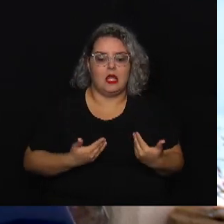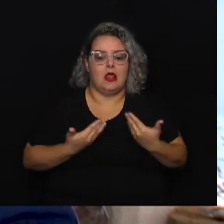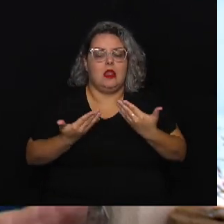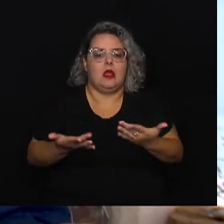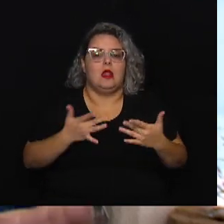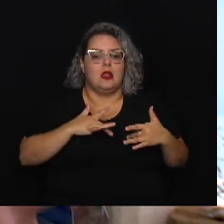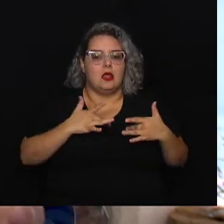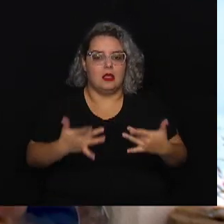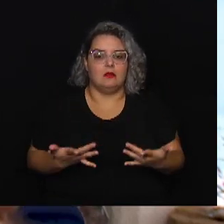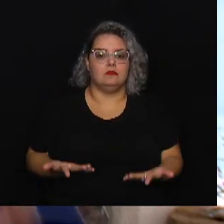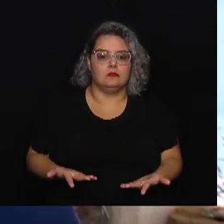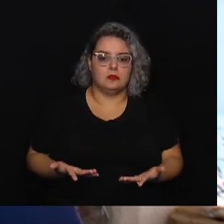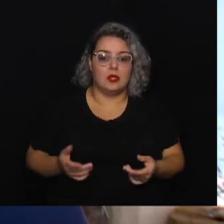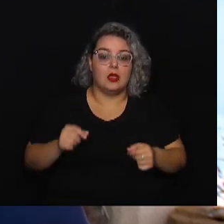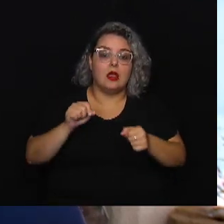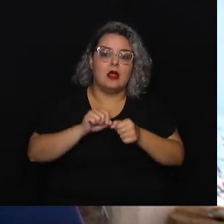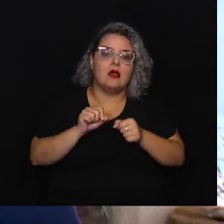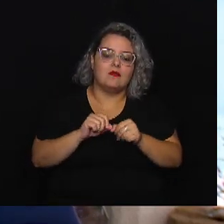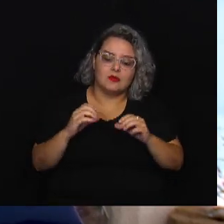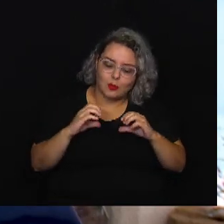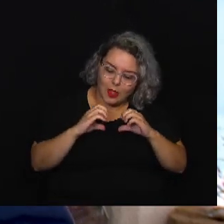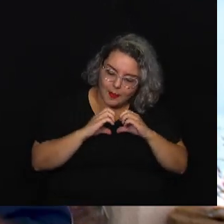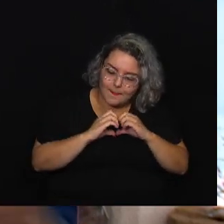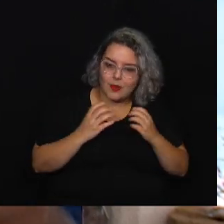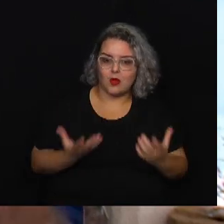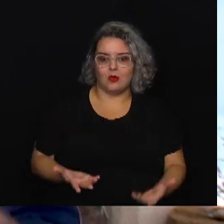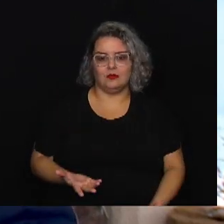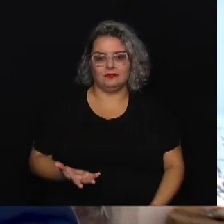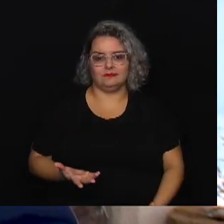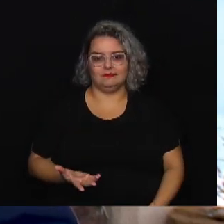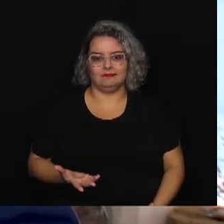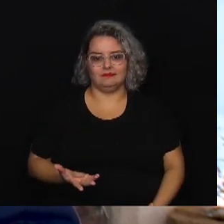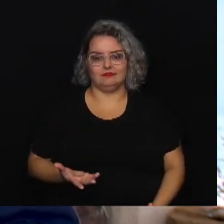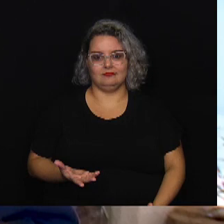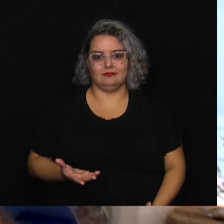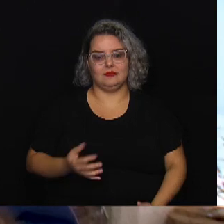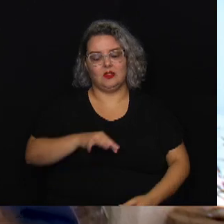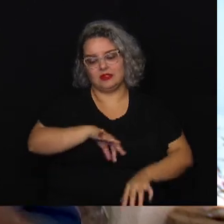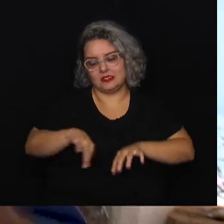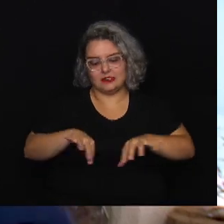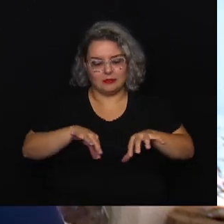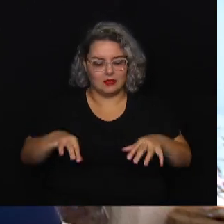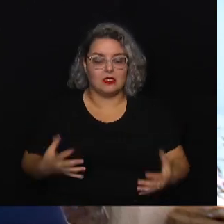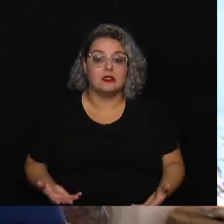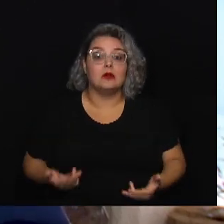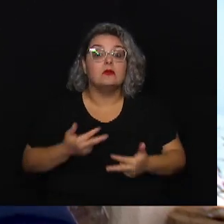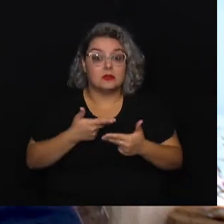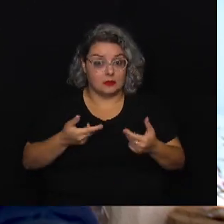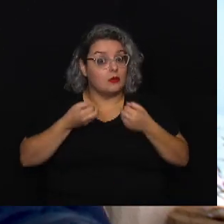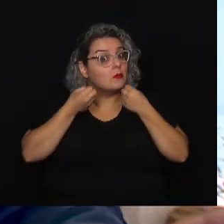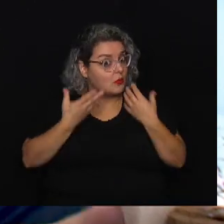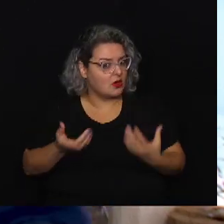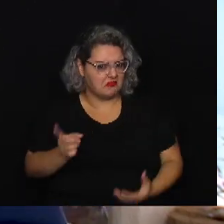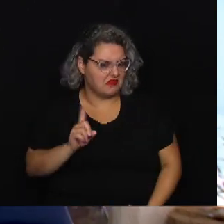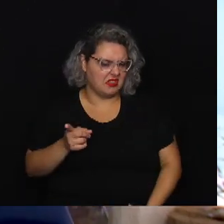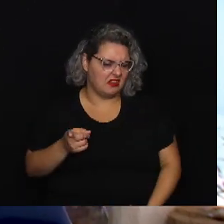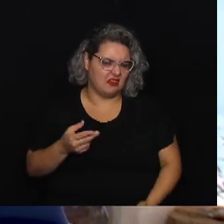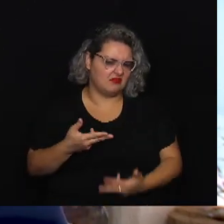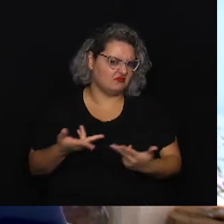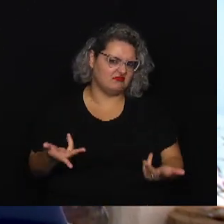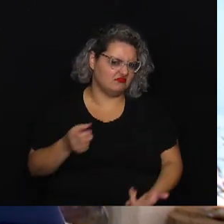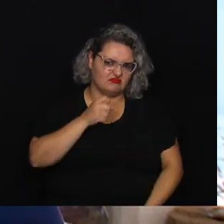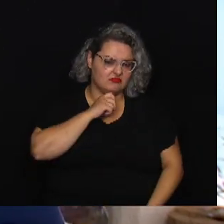doar, elas fazem com amor, né? Então, desde a separação, e são coisas boas, não é coisa,